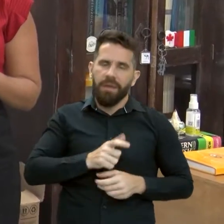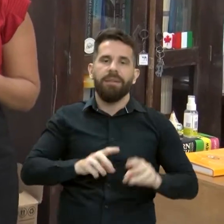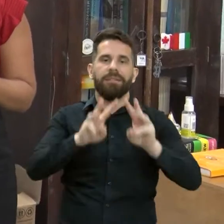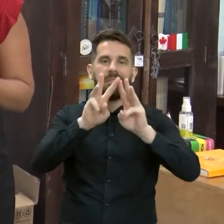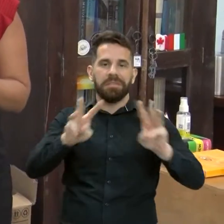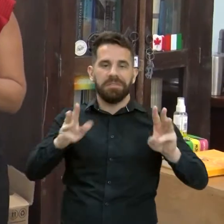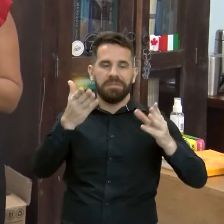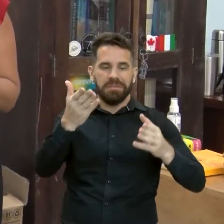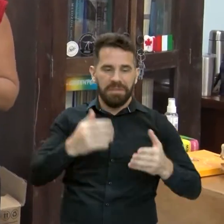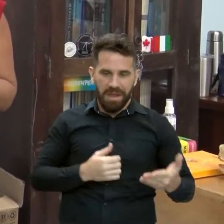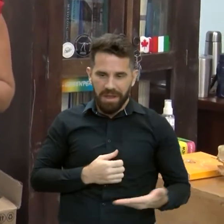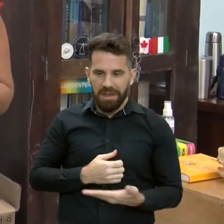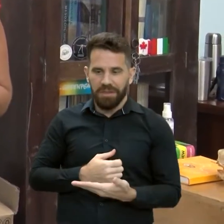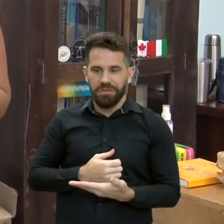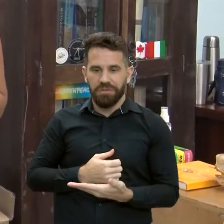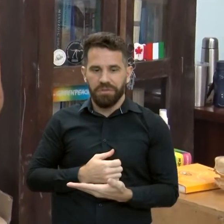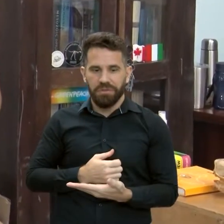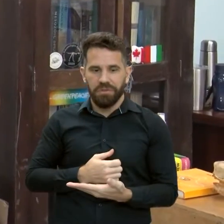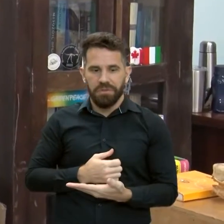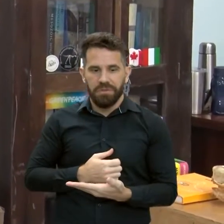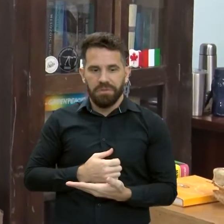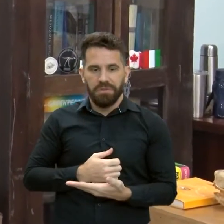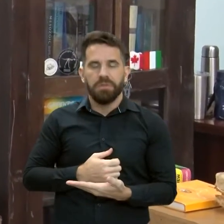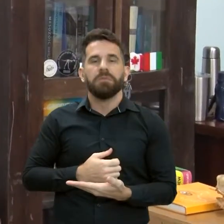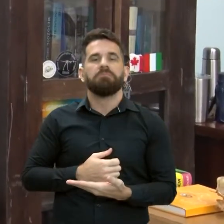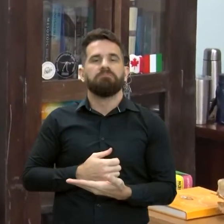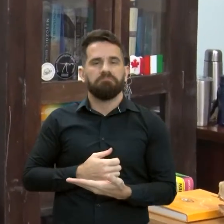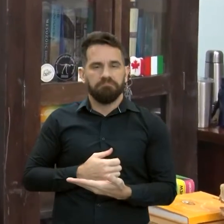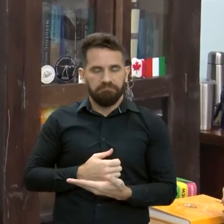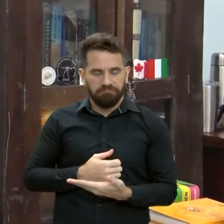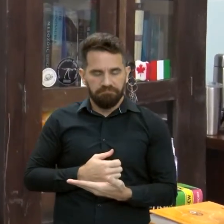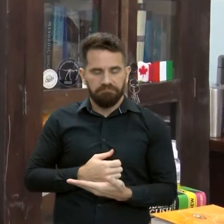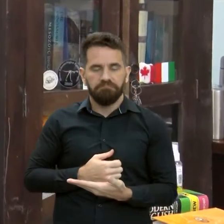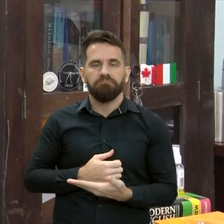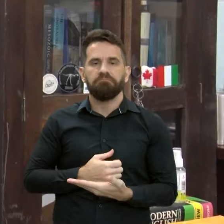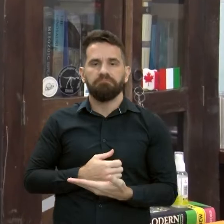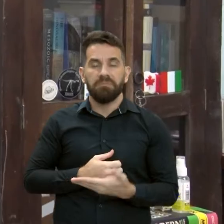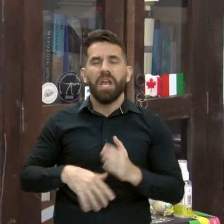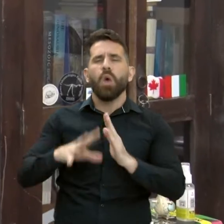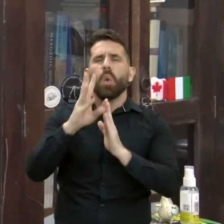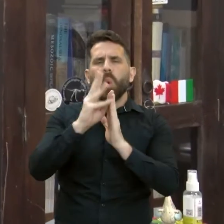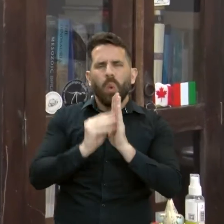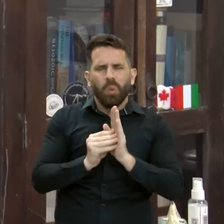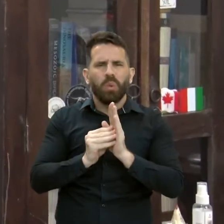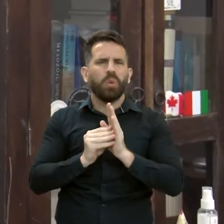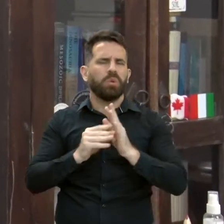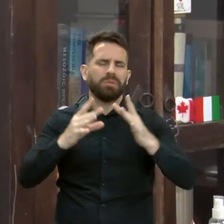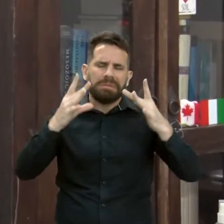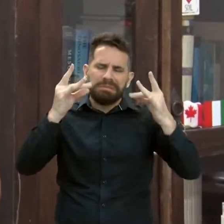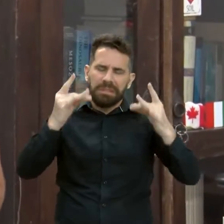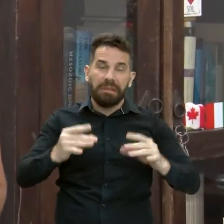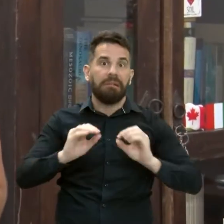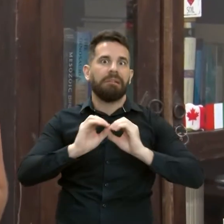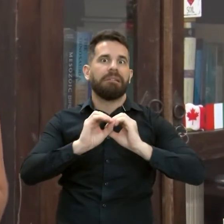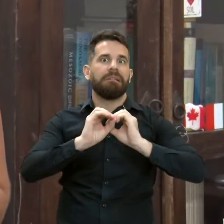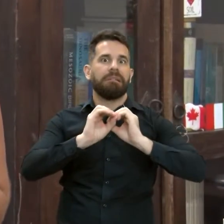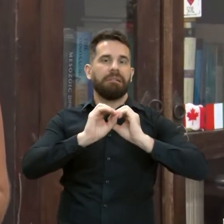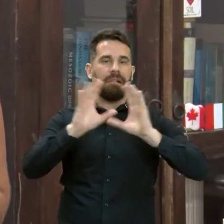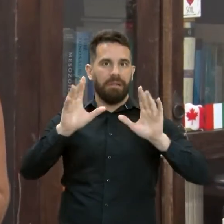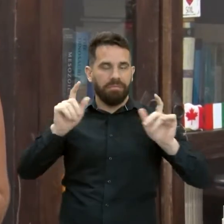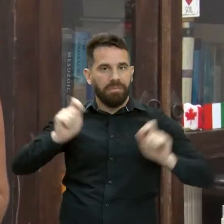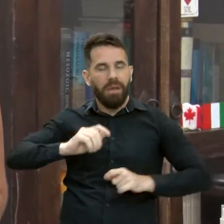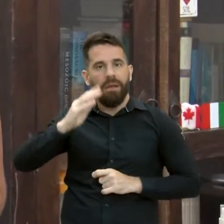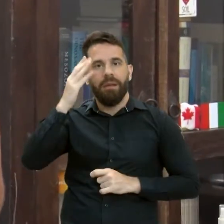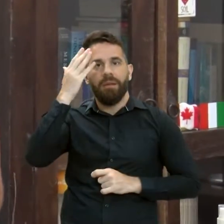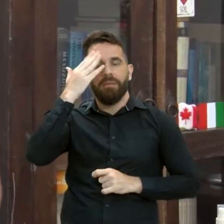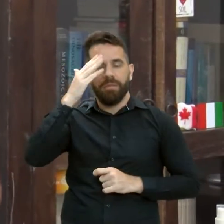tem aí mais informações de forma descomplicada, de forma bem acessível sobre a paleontologia. Então